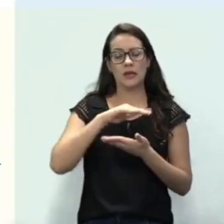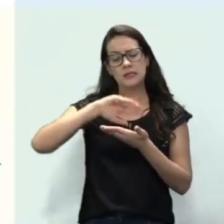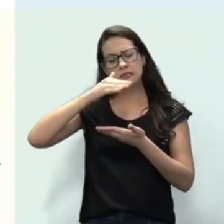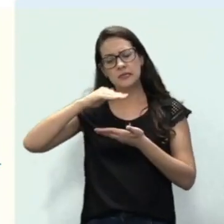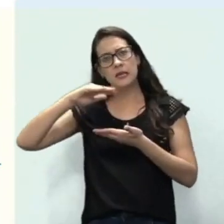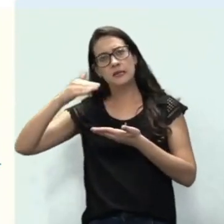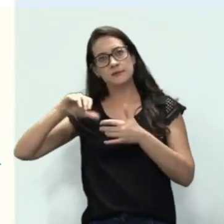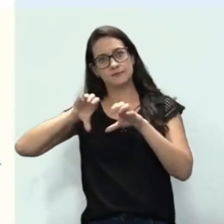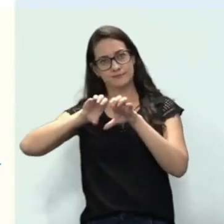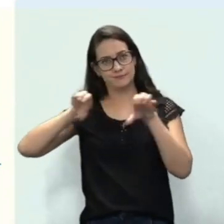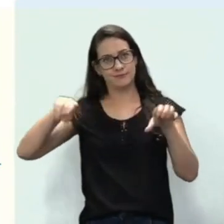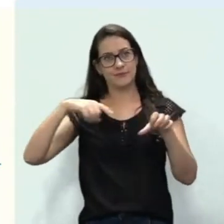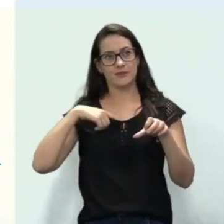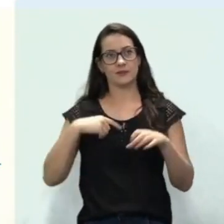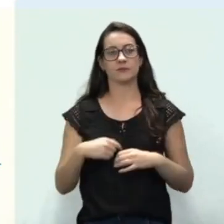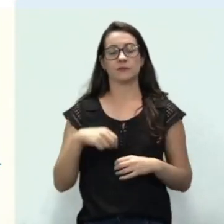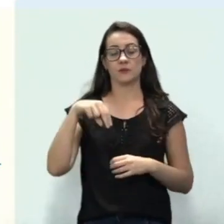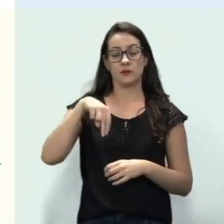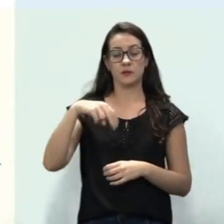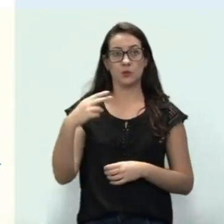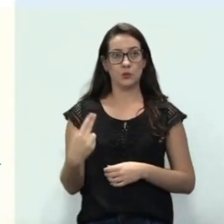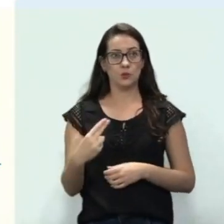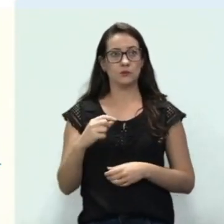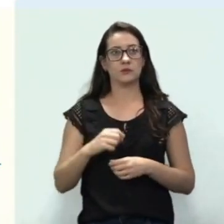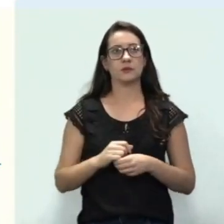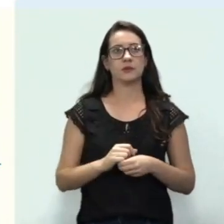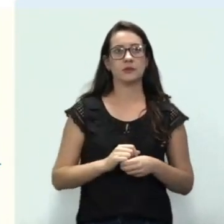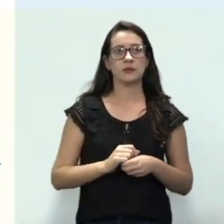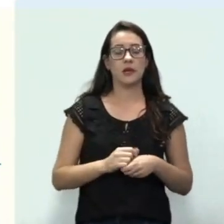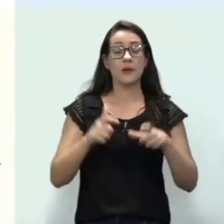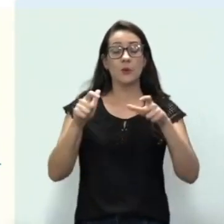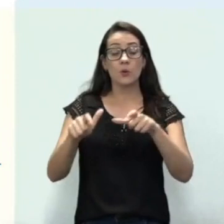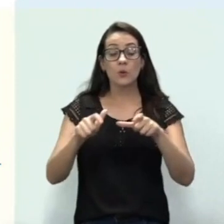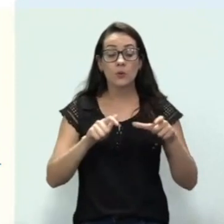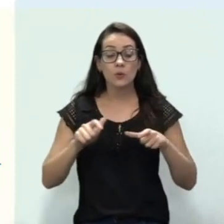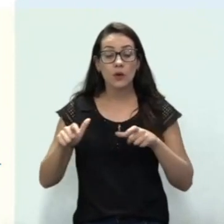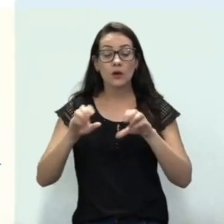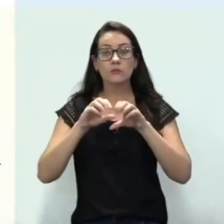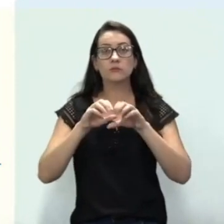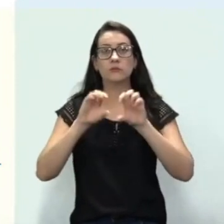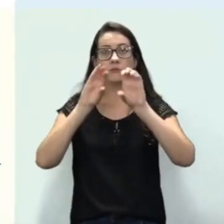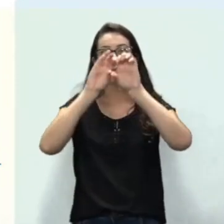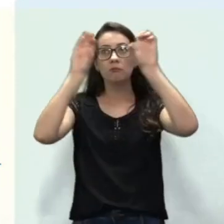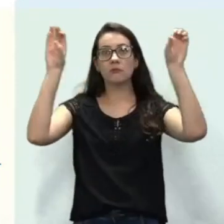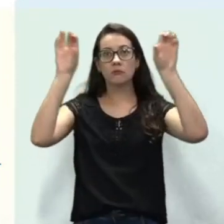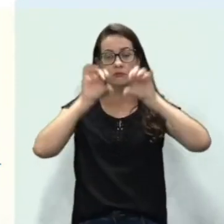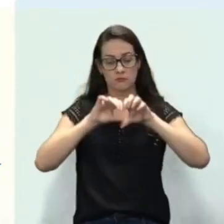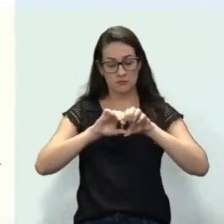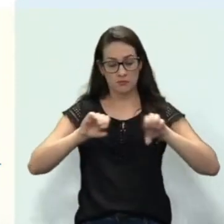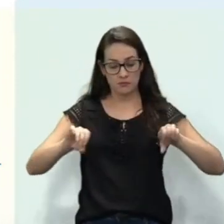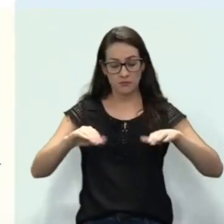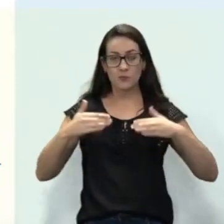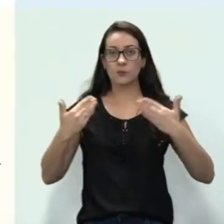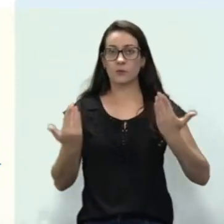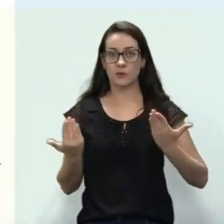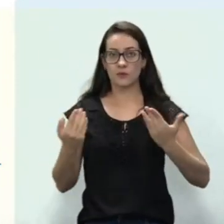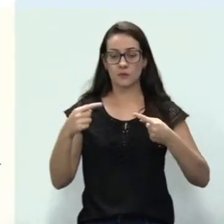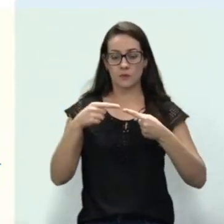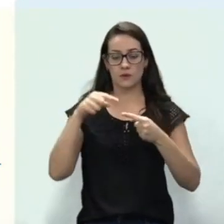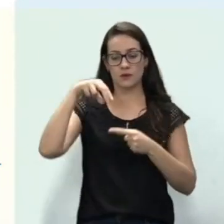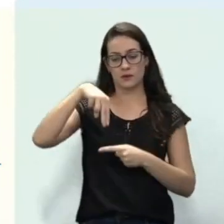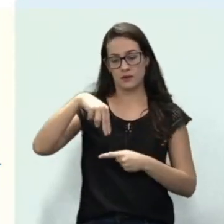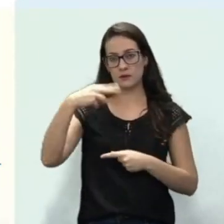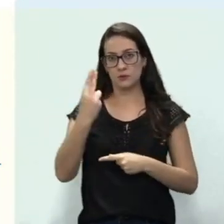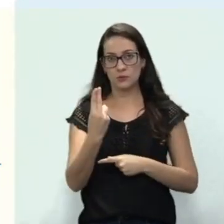N2, que é função de boa aderência, isto é, a localização que a nossa barra está dentro da nossa seção